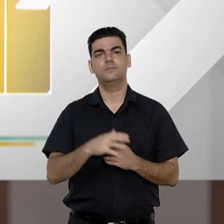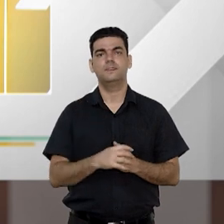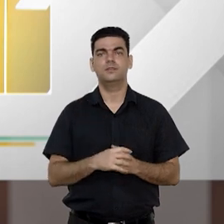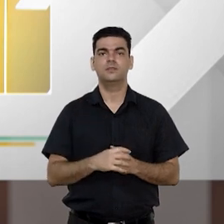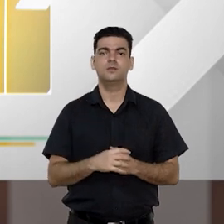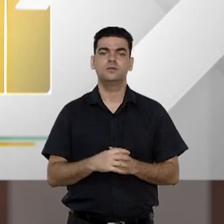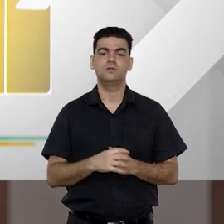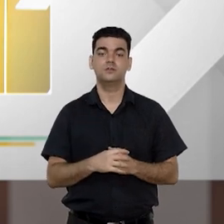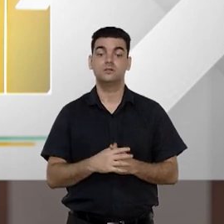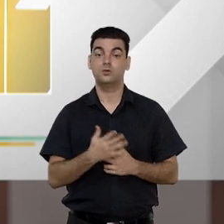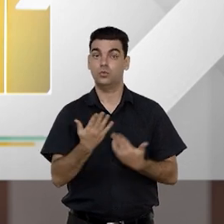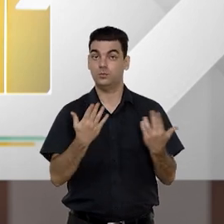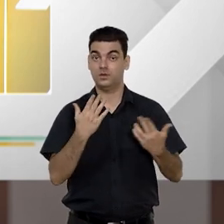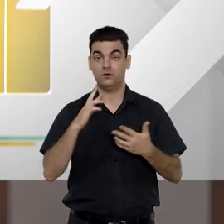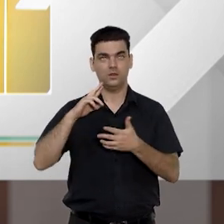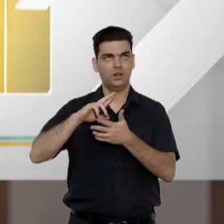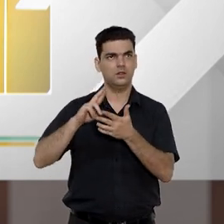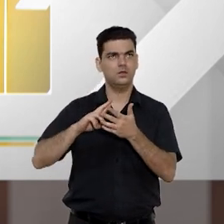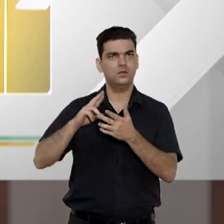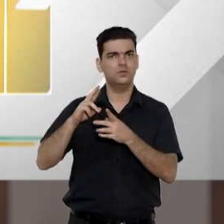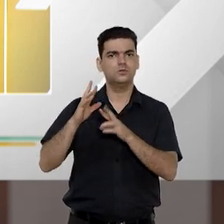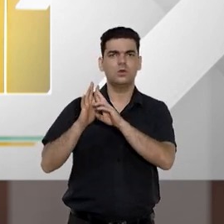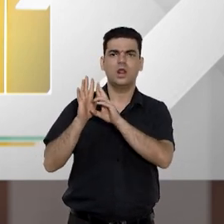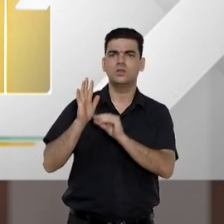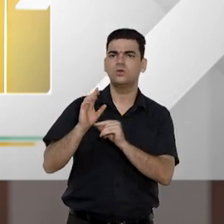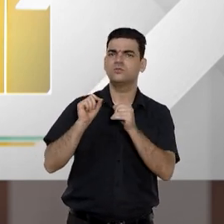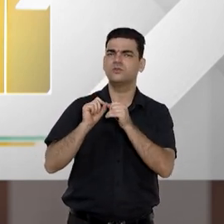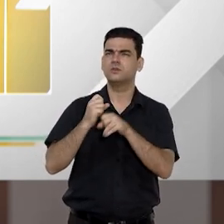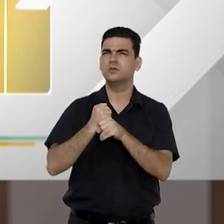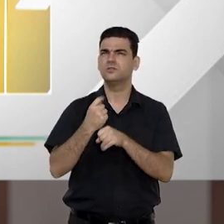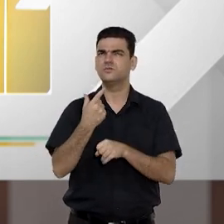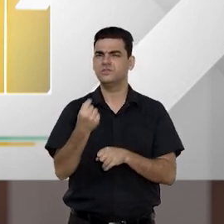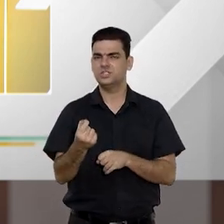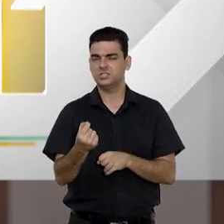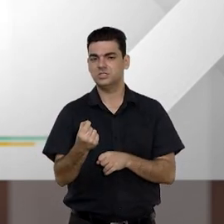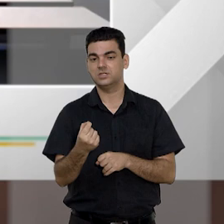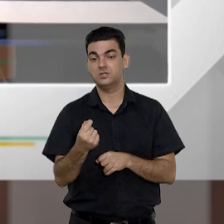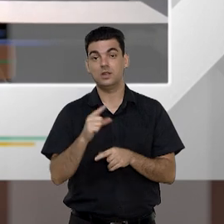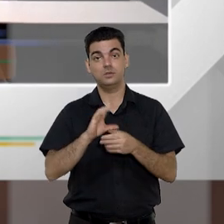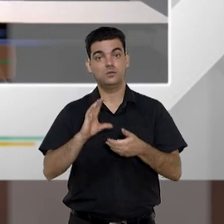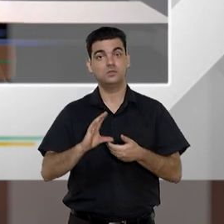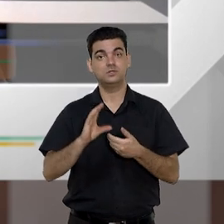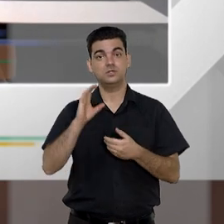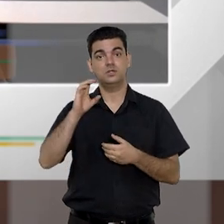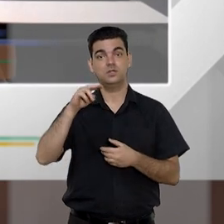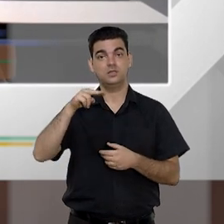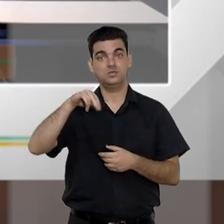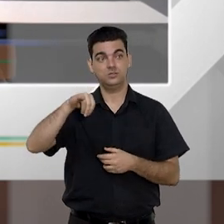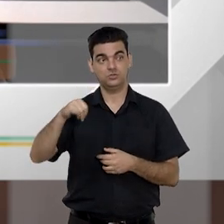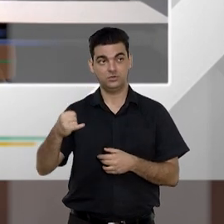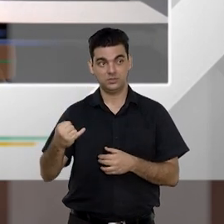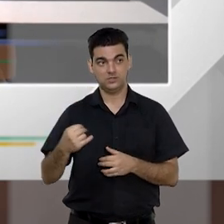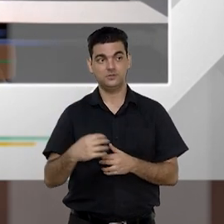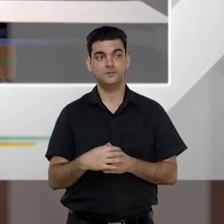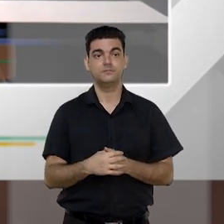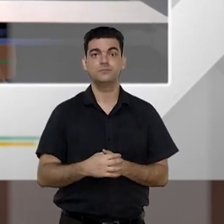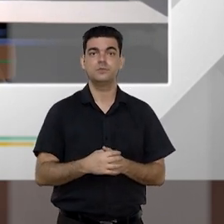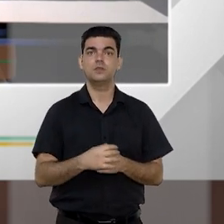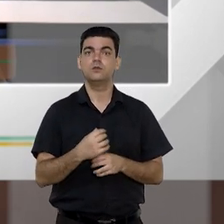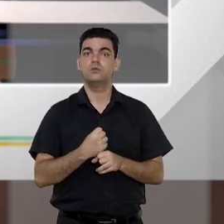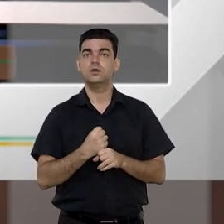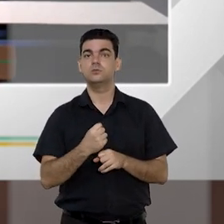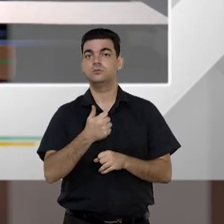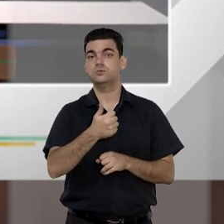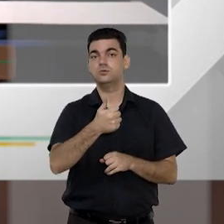Se olharmos o relatório lá da Justiça em Números, publicados em 2020 pelo Conselho Nacional de